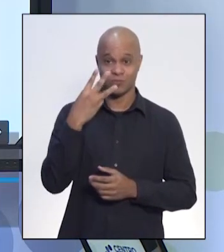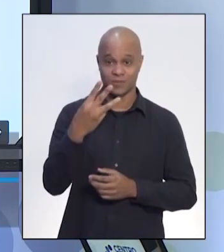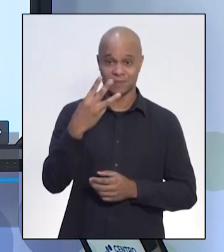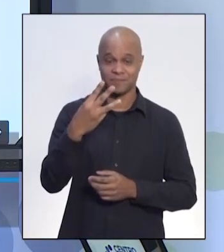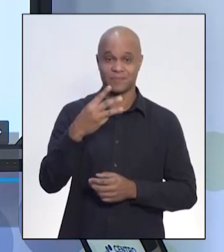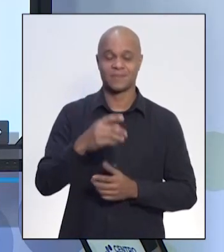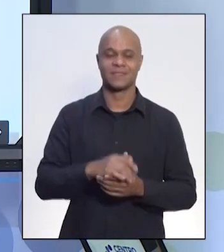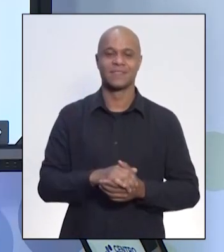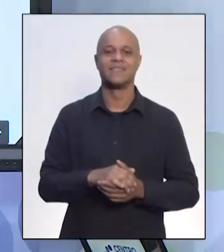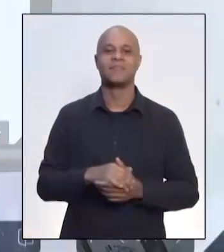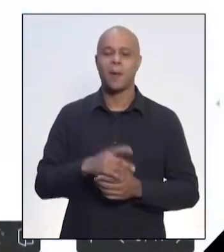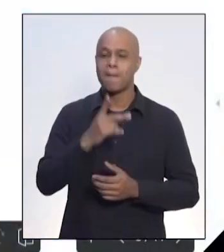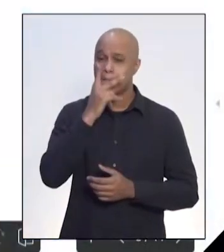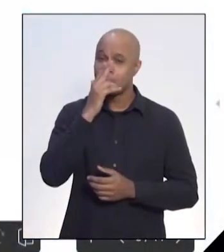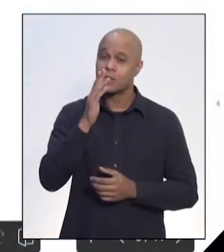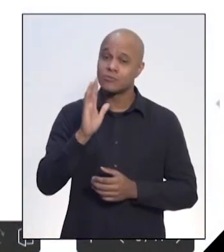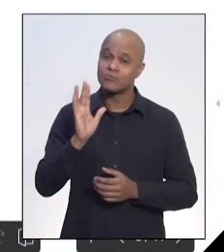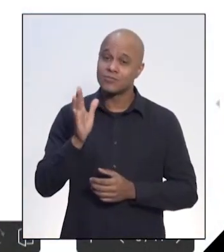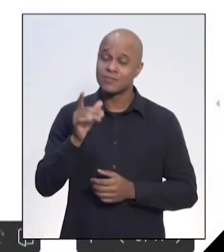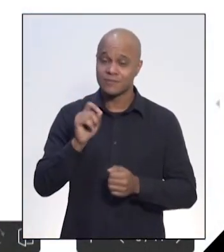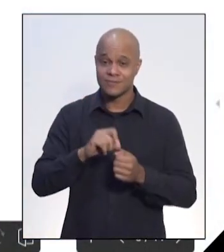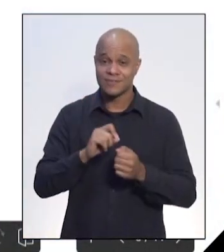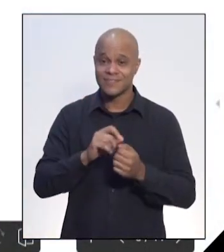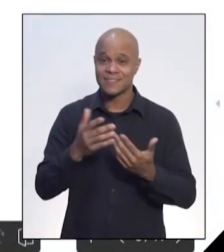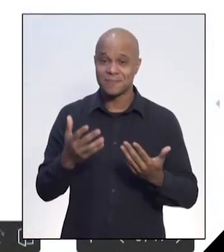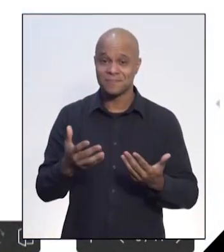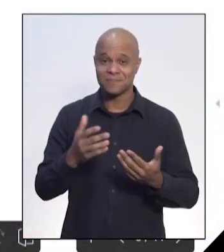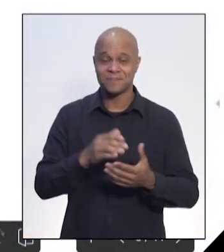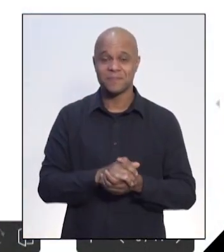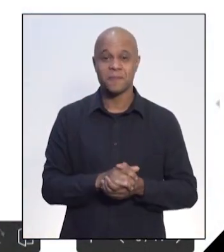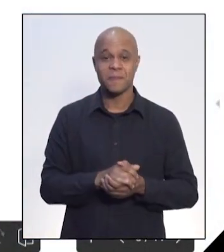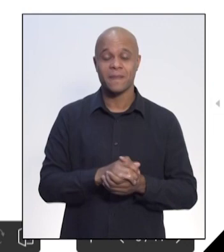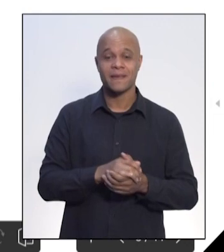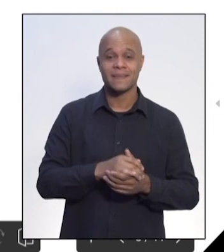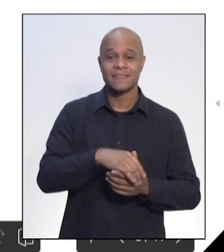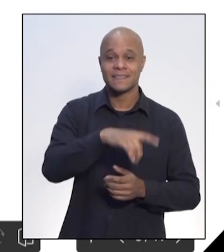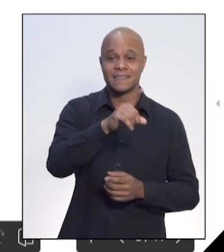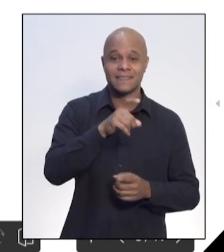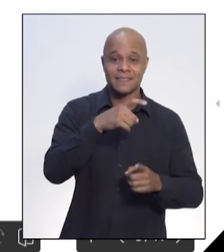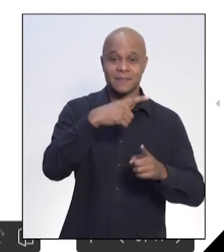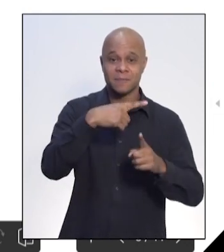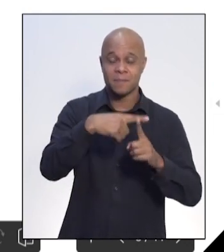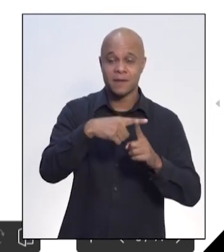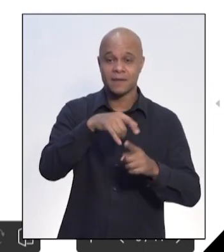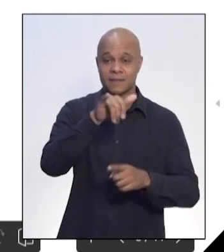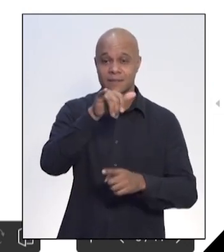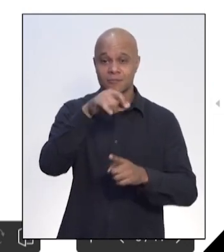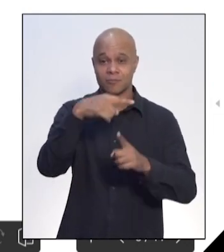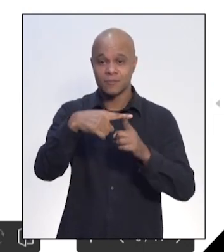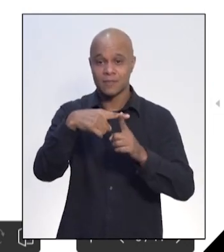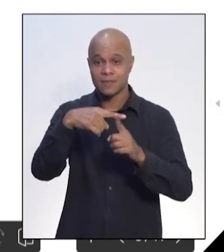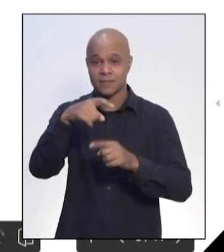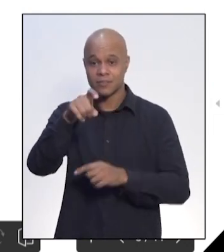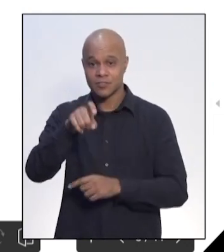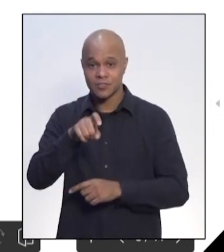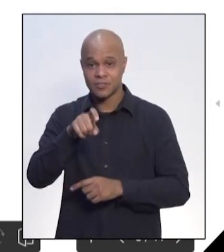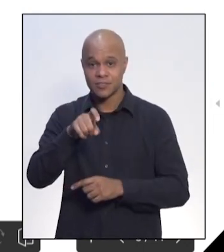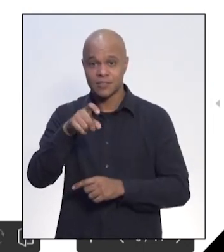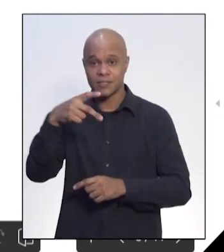bem parecido com o que eu fiz. X mais y mais x é o total do arame farpado, que